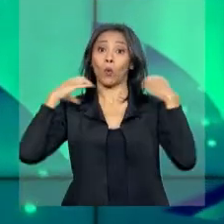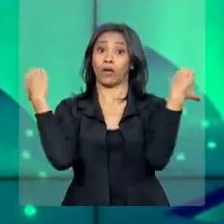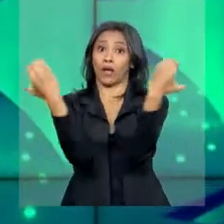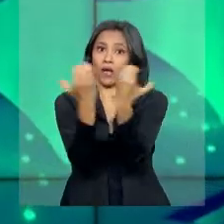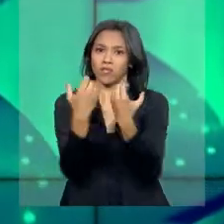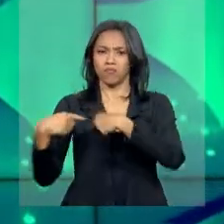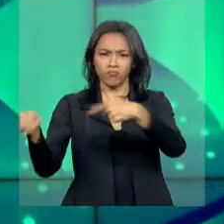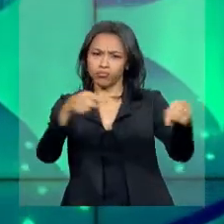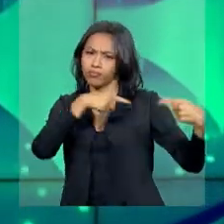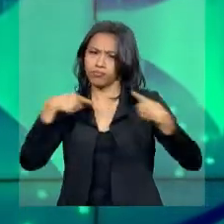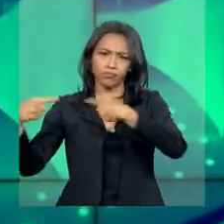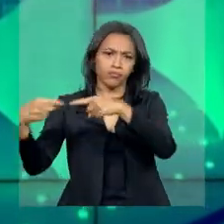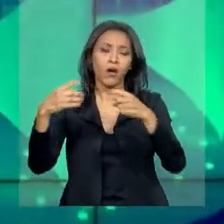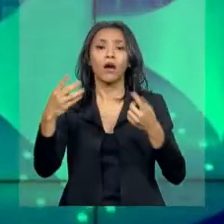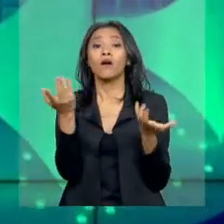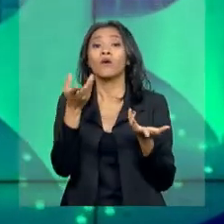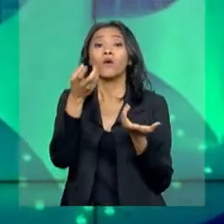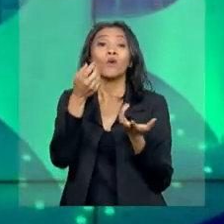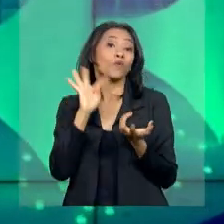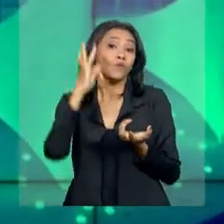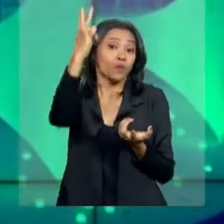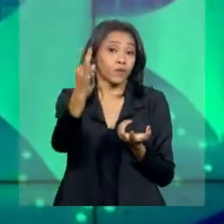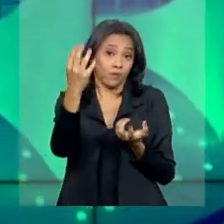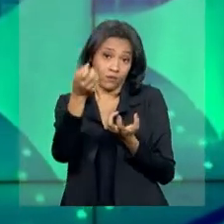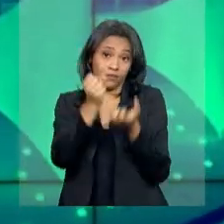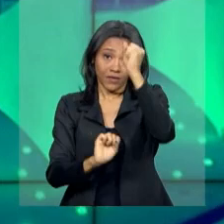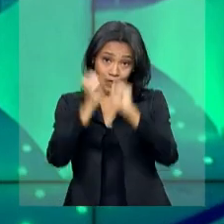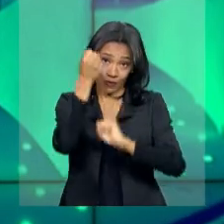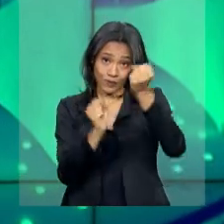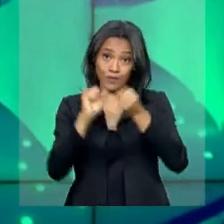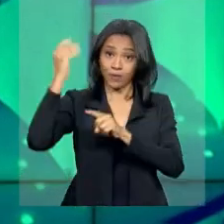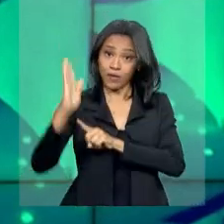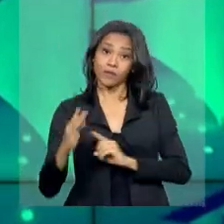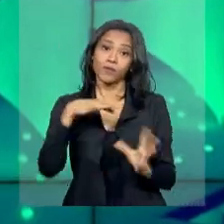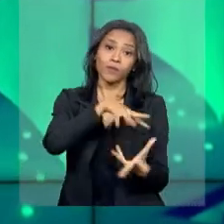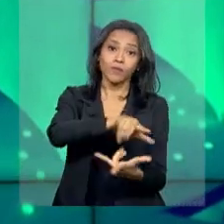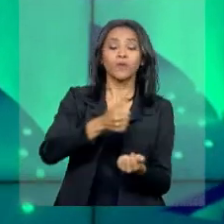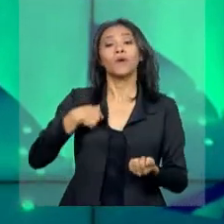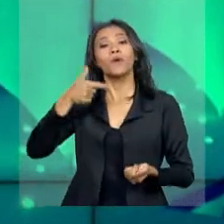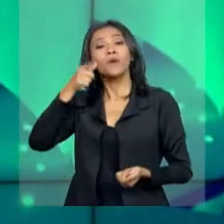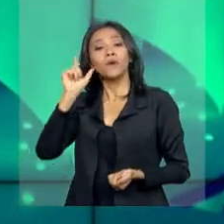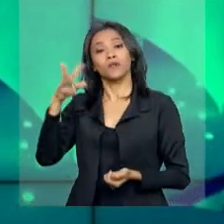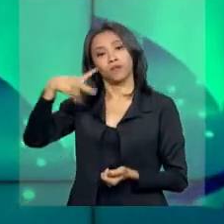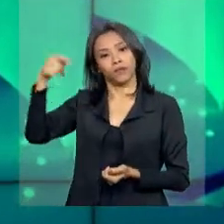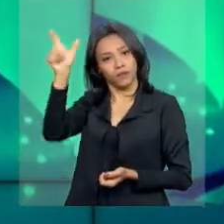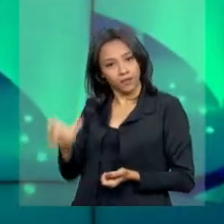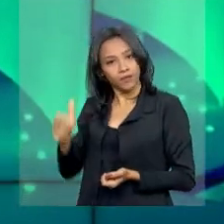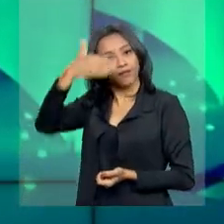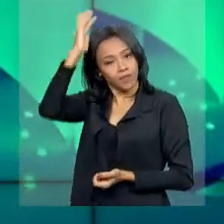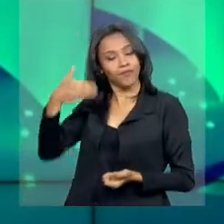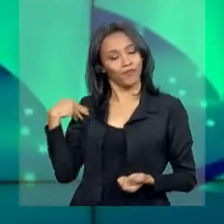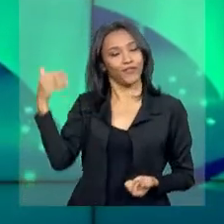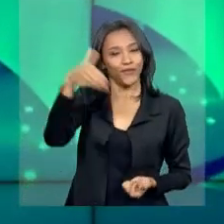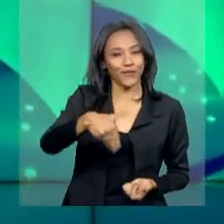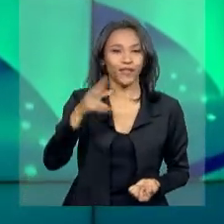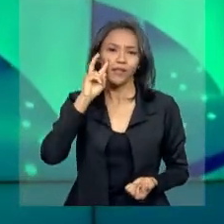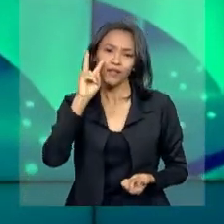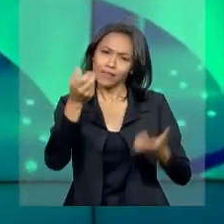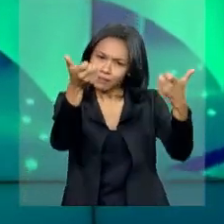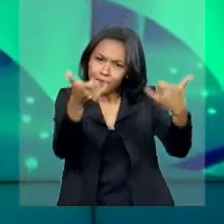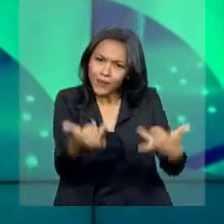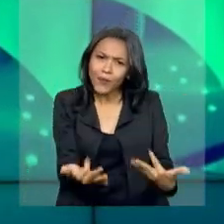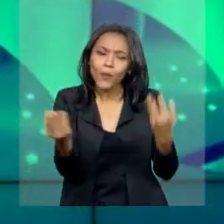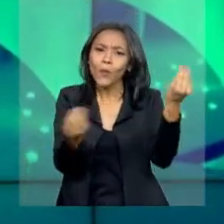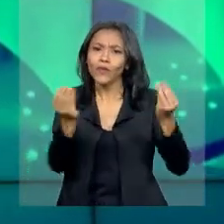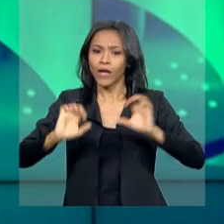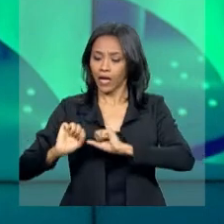discutiram o futuro da indústria no Brasil e no mundo. O presidente Michel Temer esteve ontem no encerramento do encontro e falou sobre a recuperação da